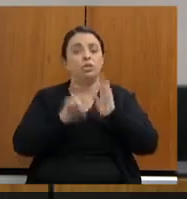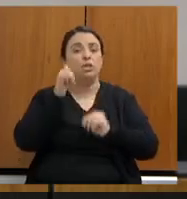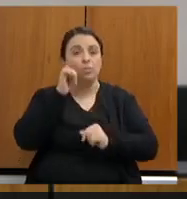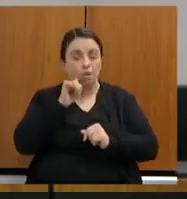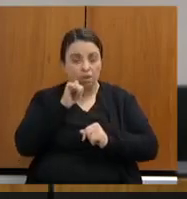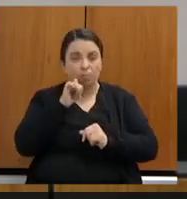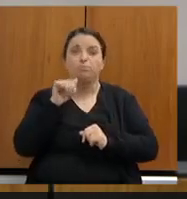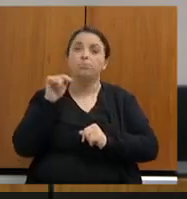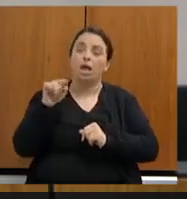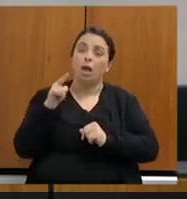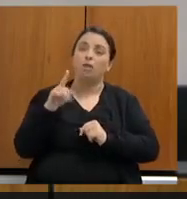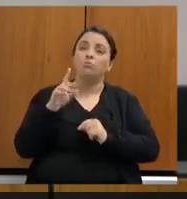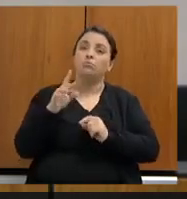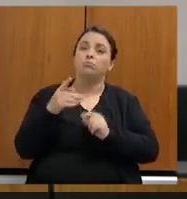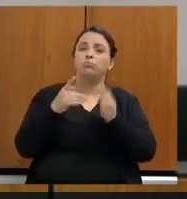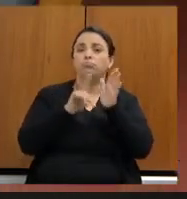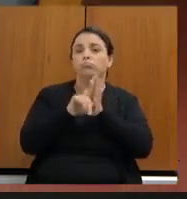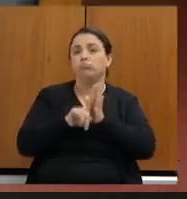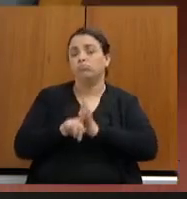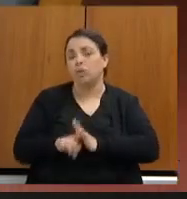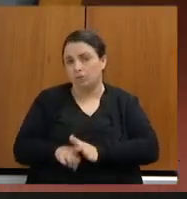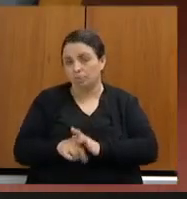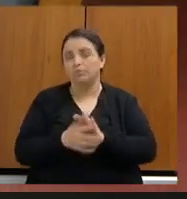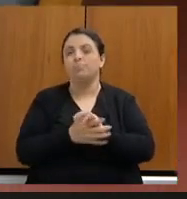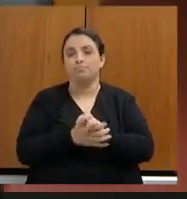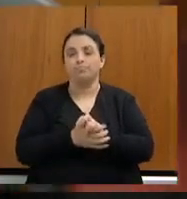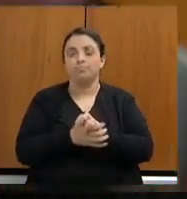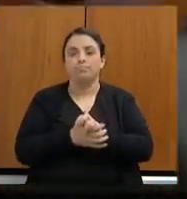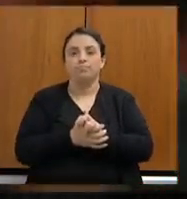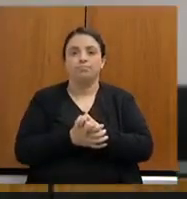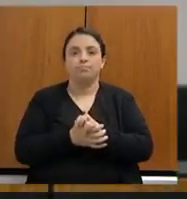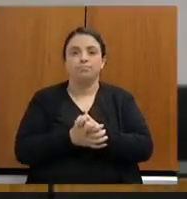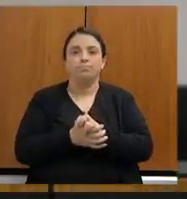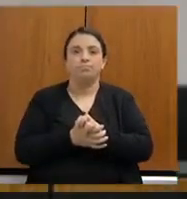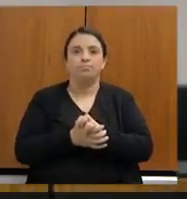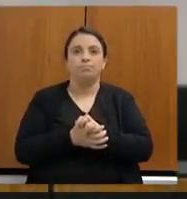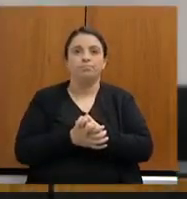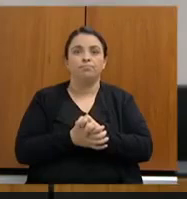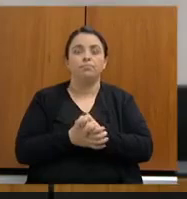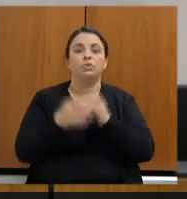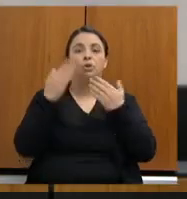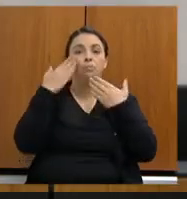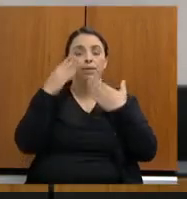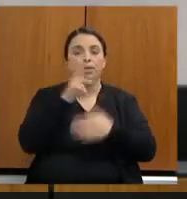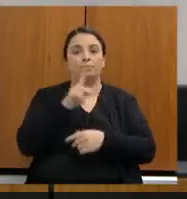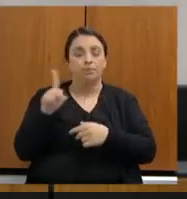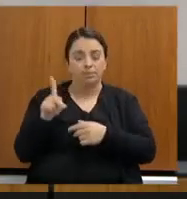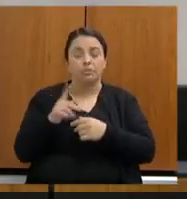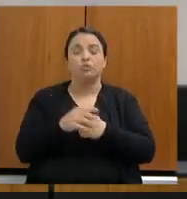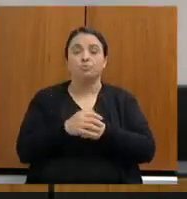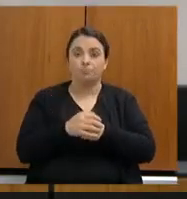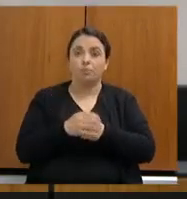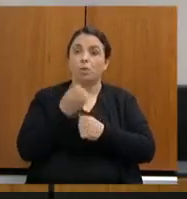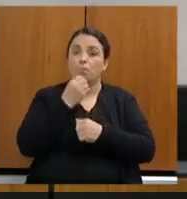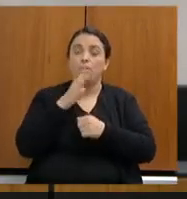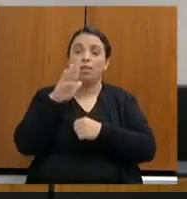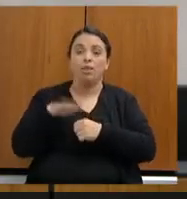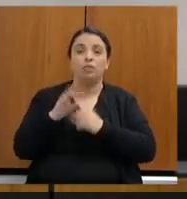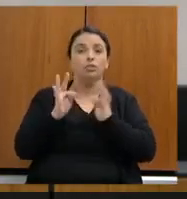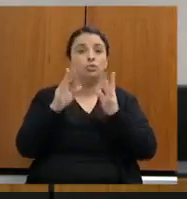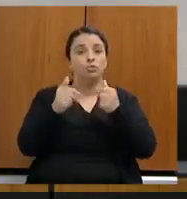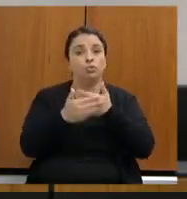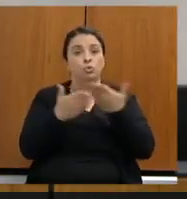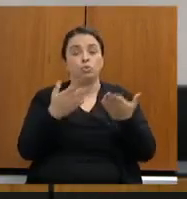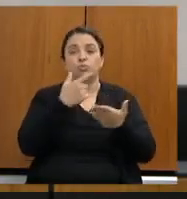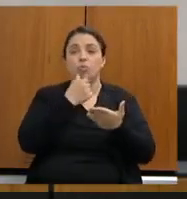suas questionamentos iniciais fortalece a palavra obrigada Presidente Boa tarde a todos